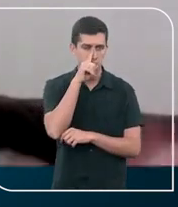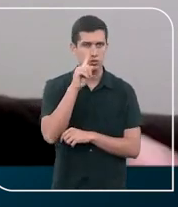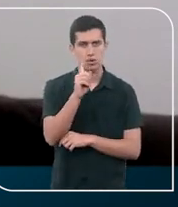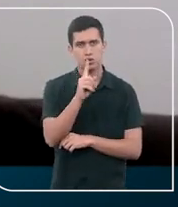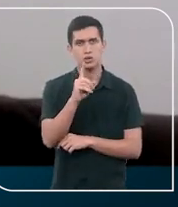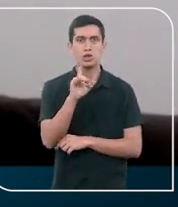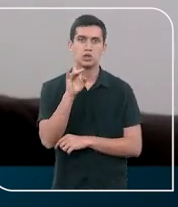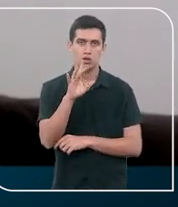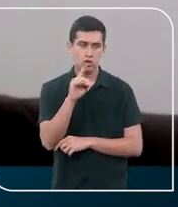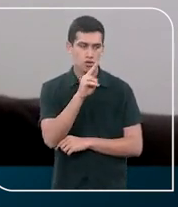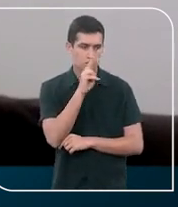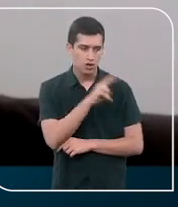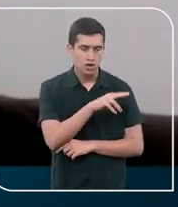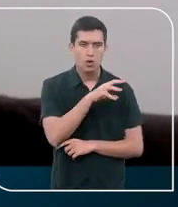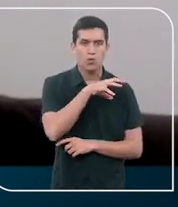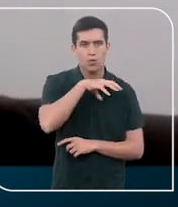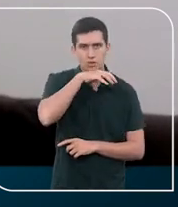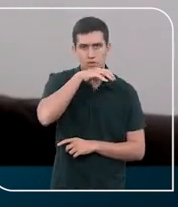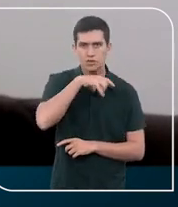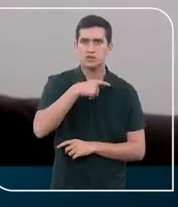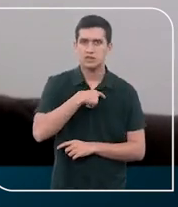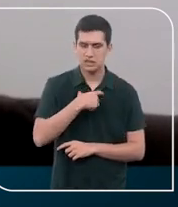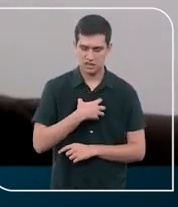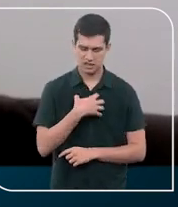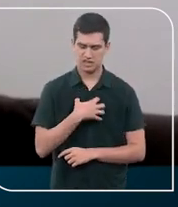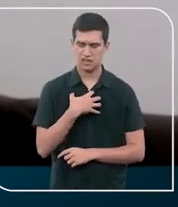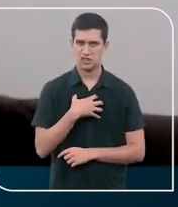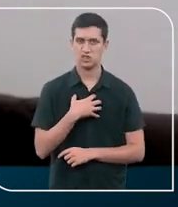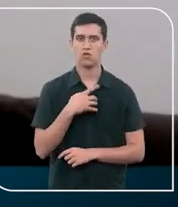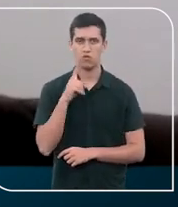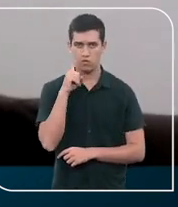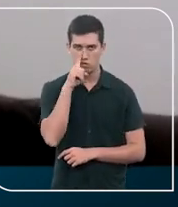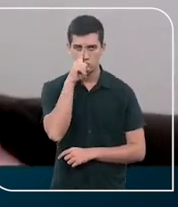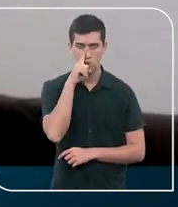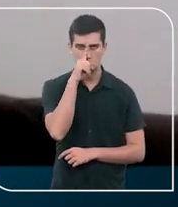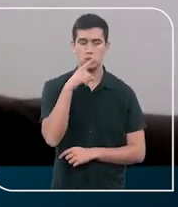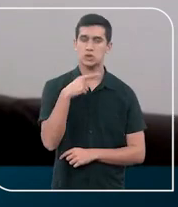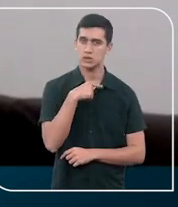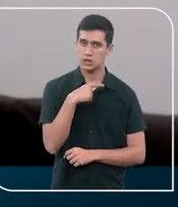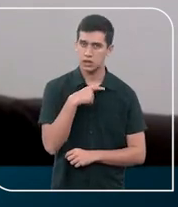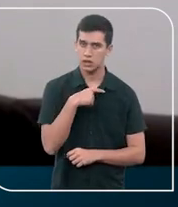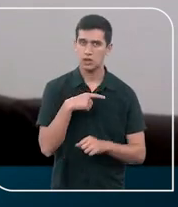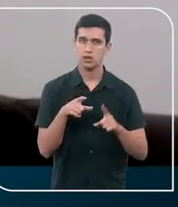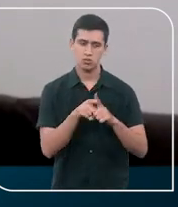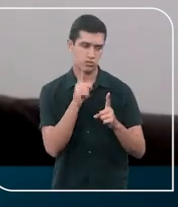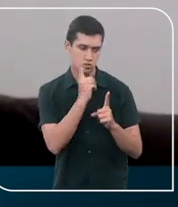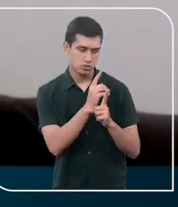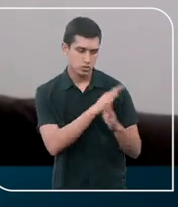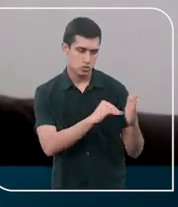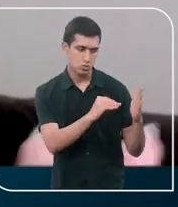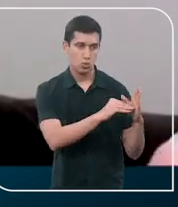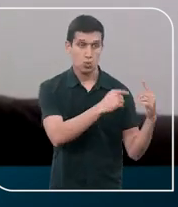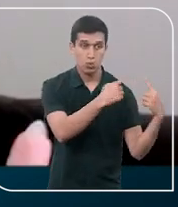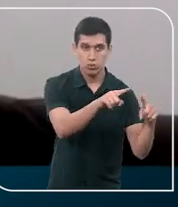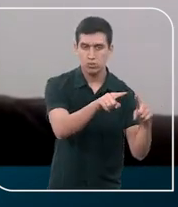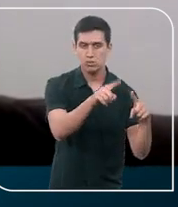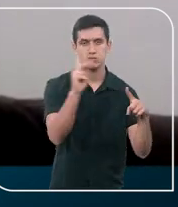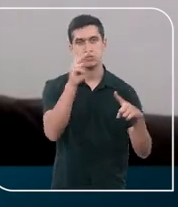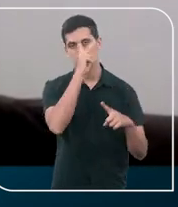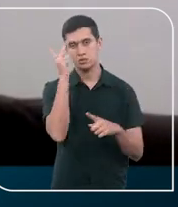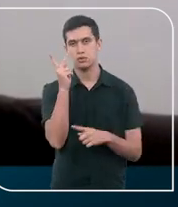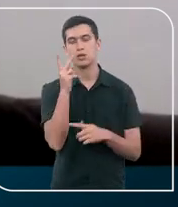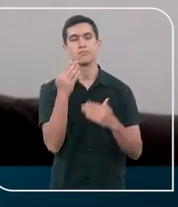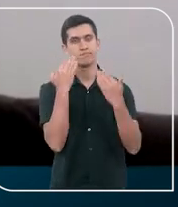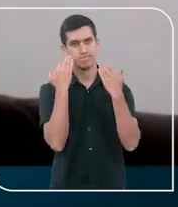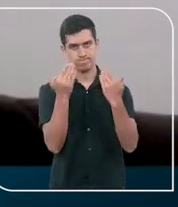um comportamento, né, que nesse olhar geral, né, lato sensu, antissocial, que demonstra ali que